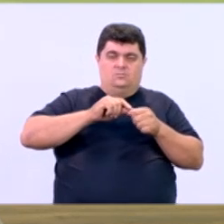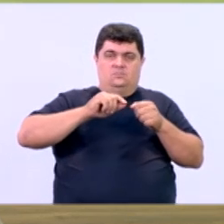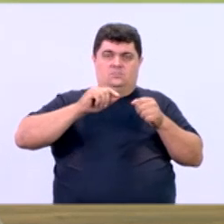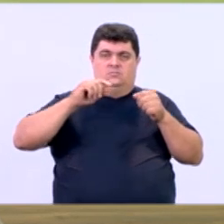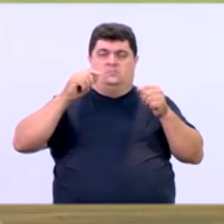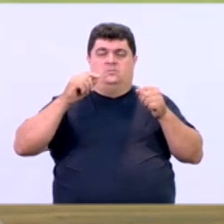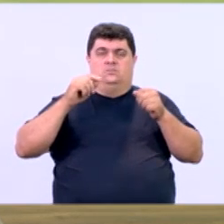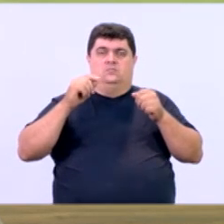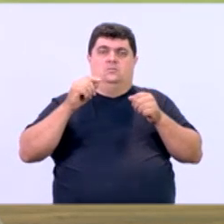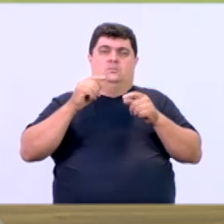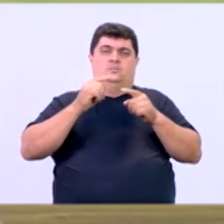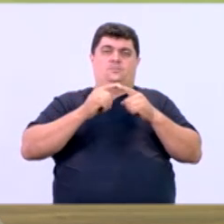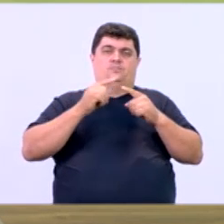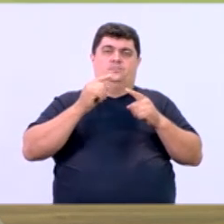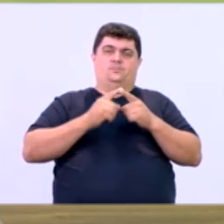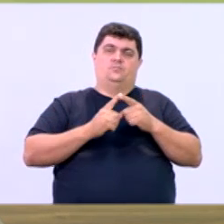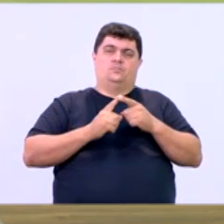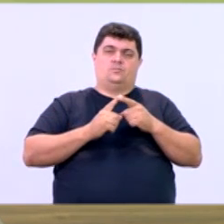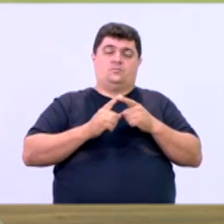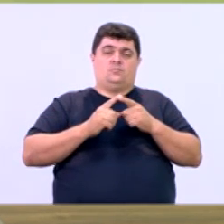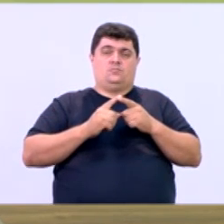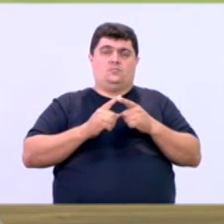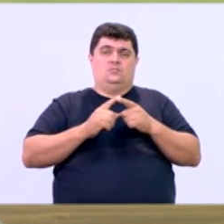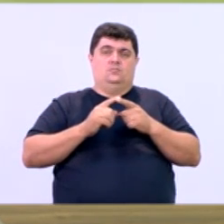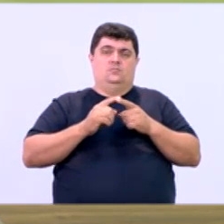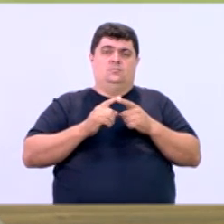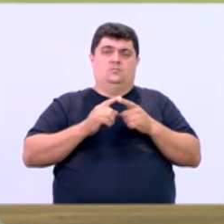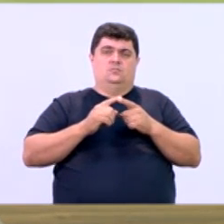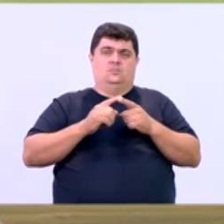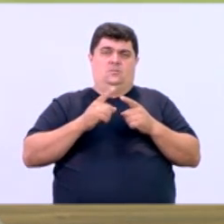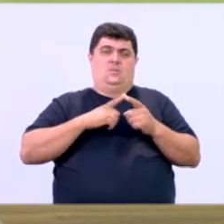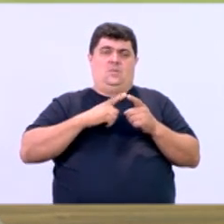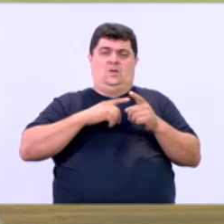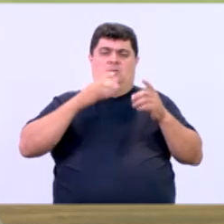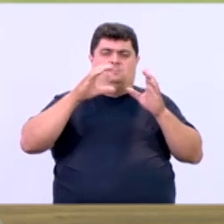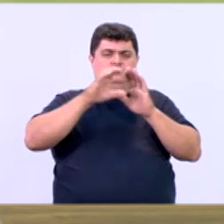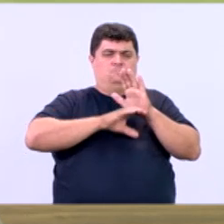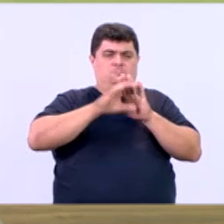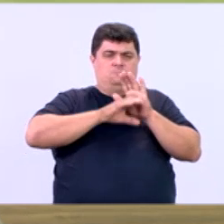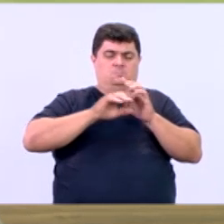si, né? Muitas vezes a gente vê muitos conceitos e